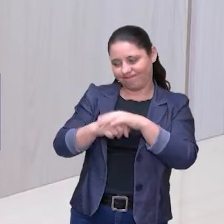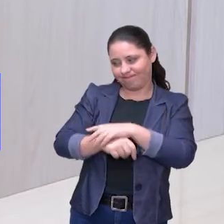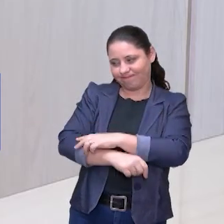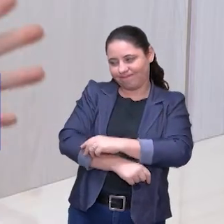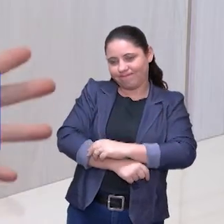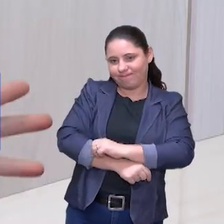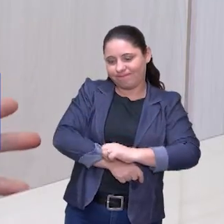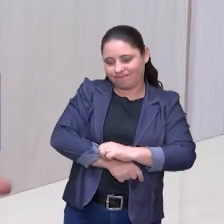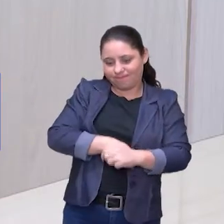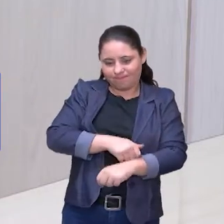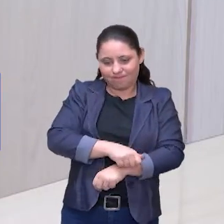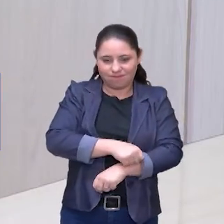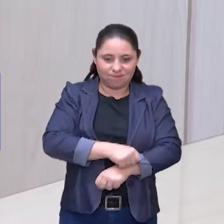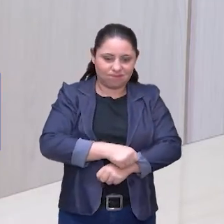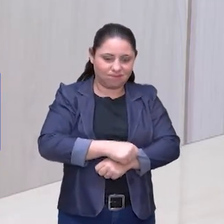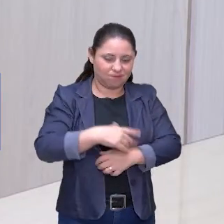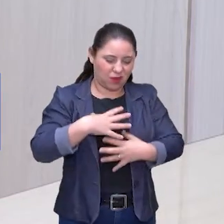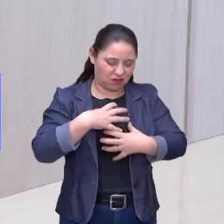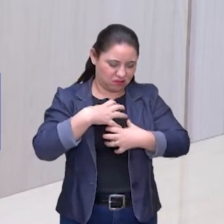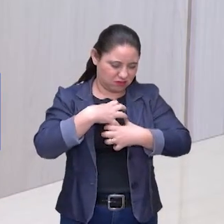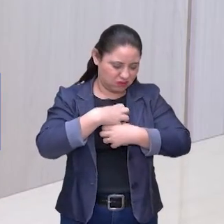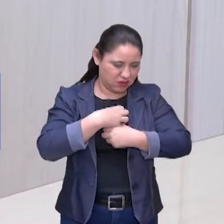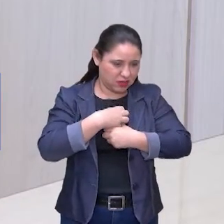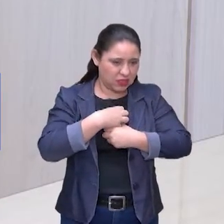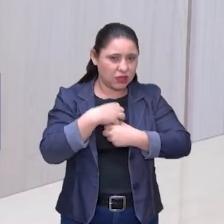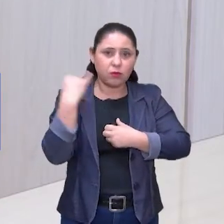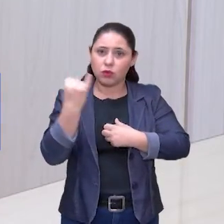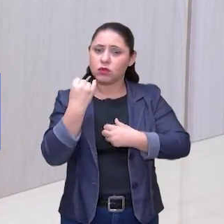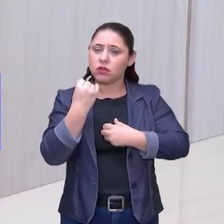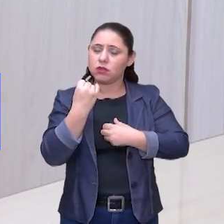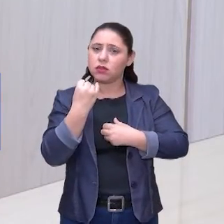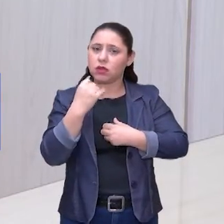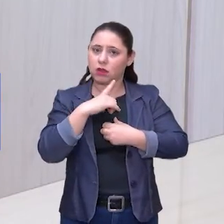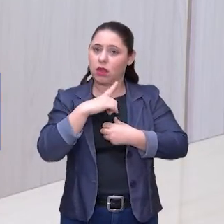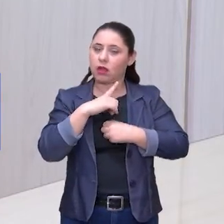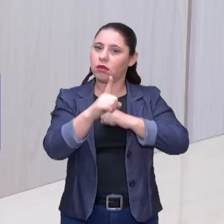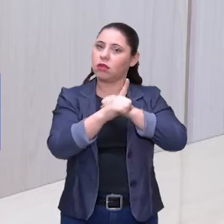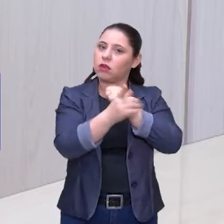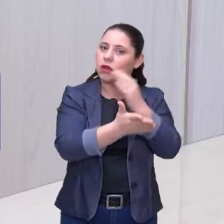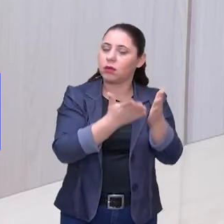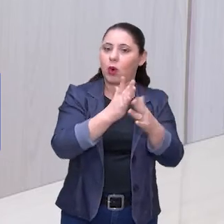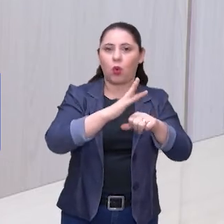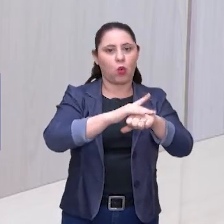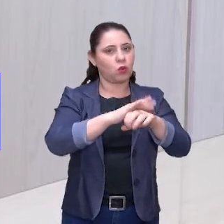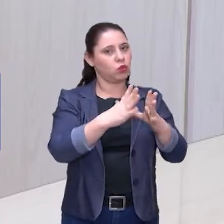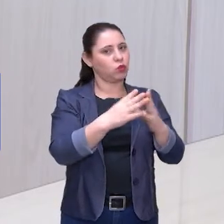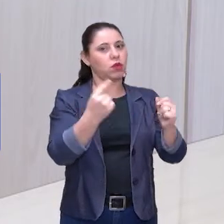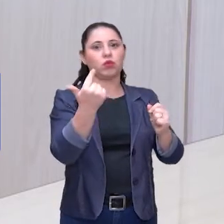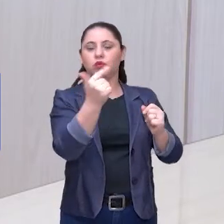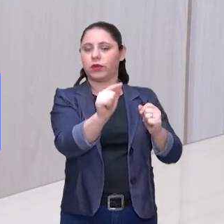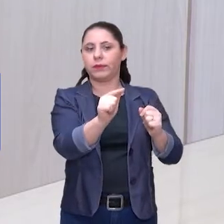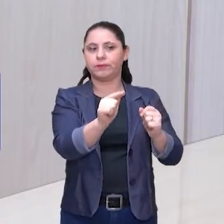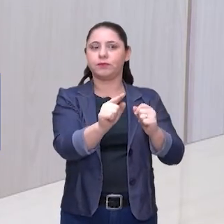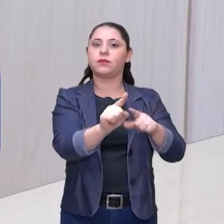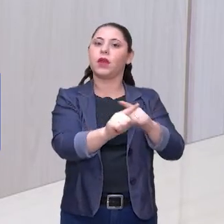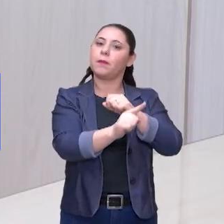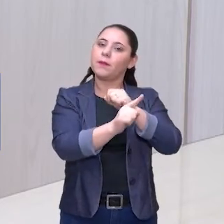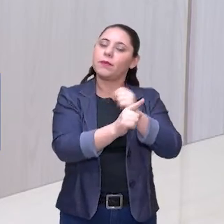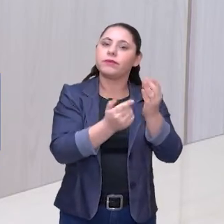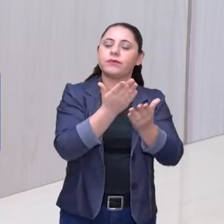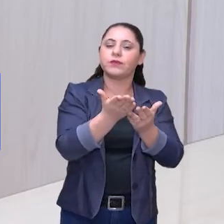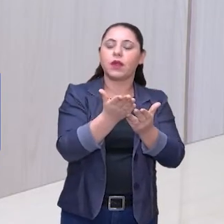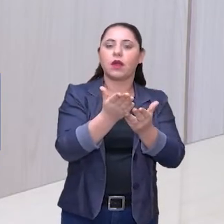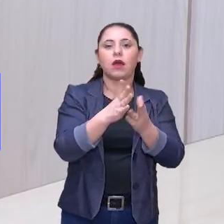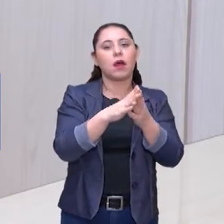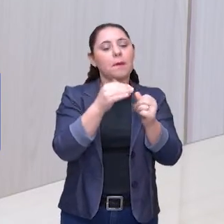meio envergonhados, né? Dá uma certa depressão. Então é interessante a gente falar para eles que tem tratamento, não tem a cura